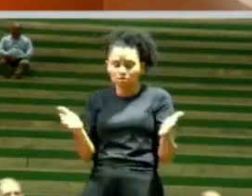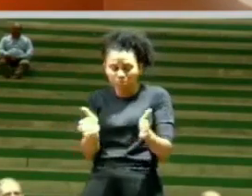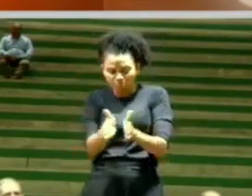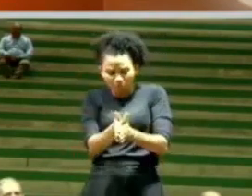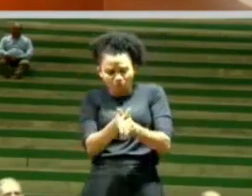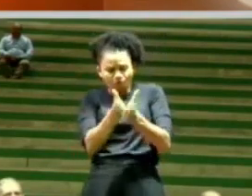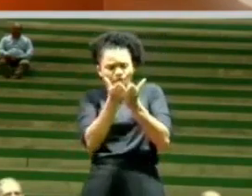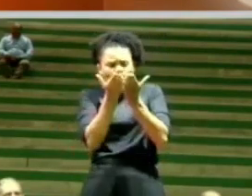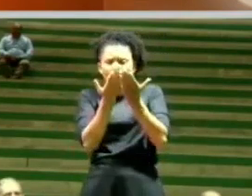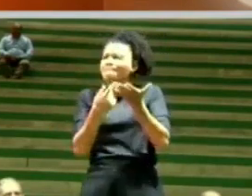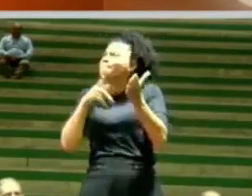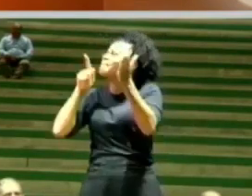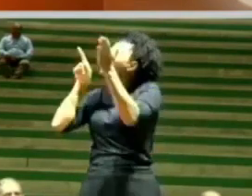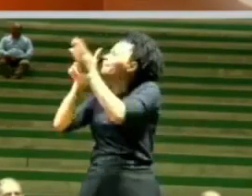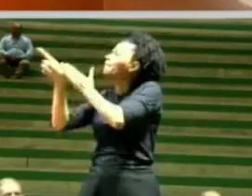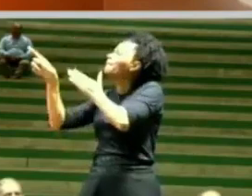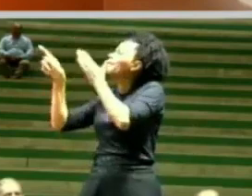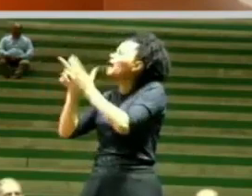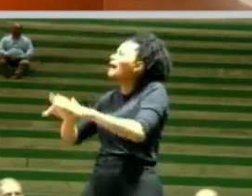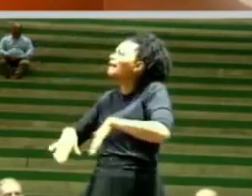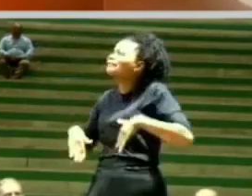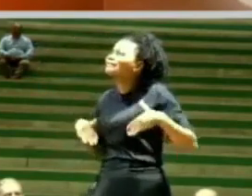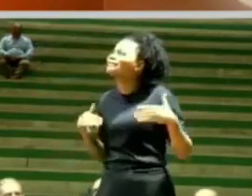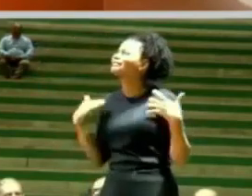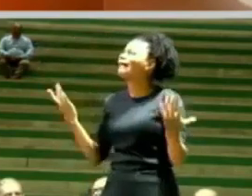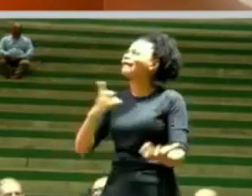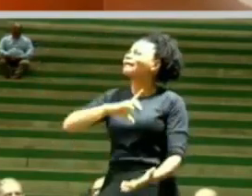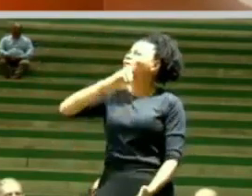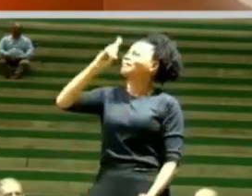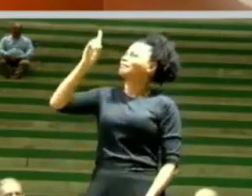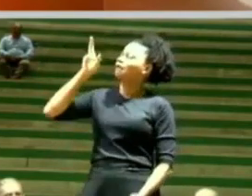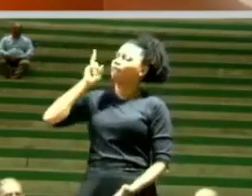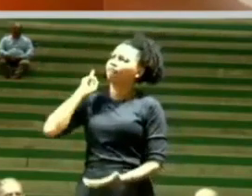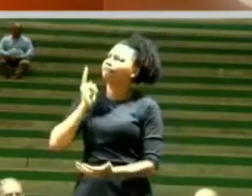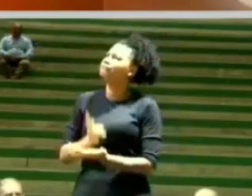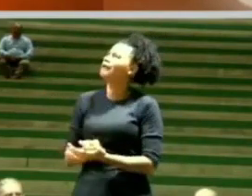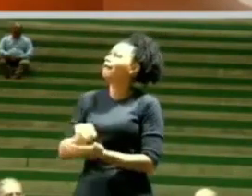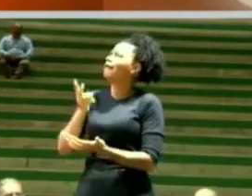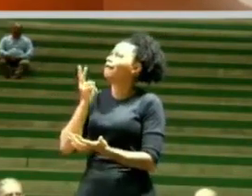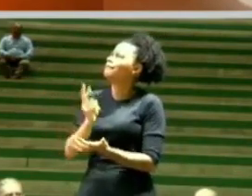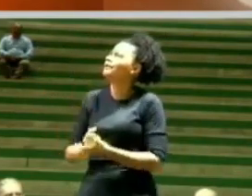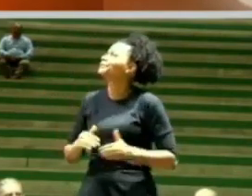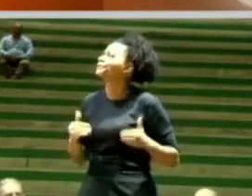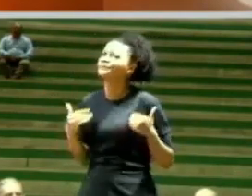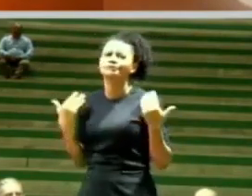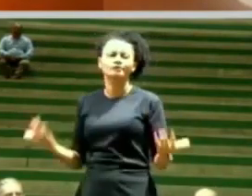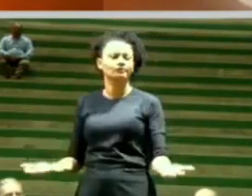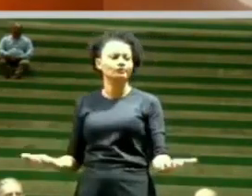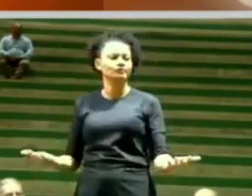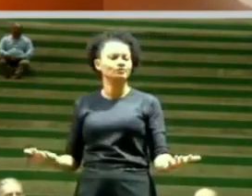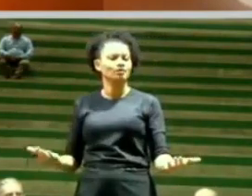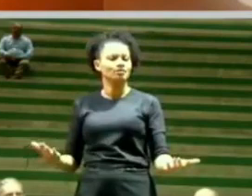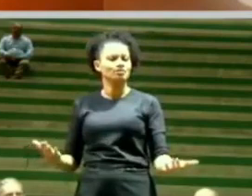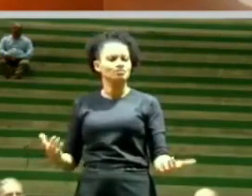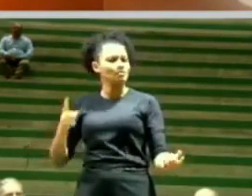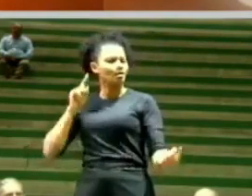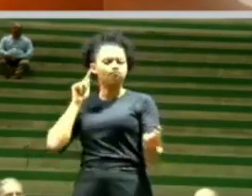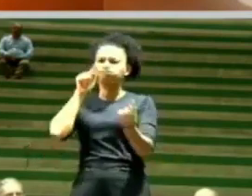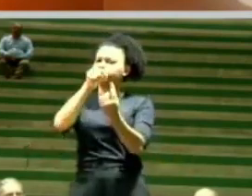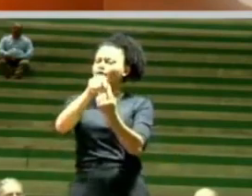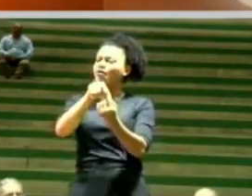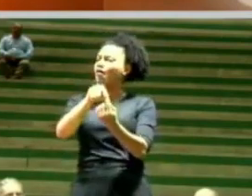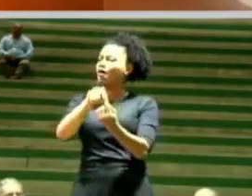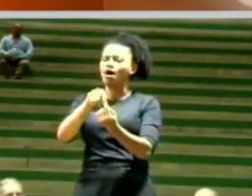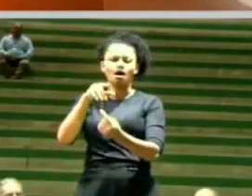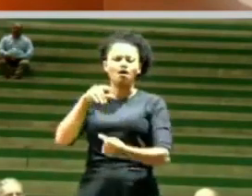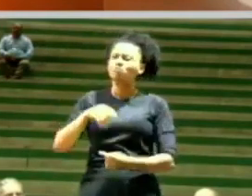livro questionando: até quando? Até quando? E ele é objetivo